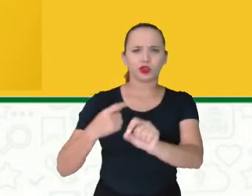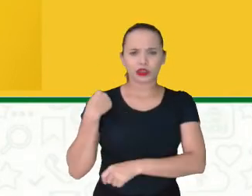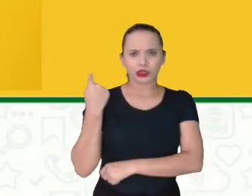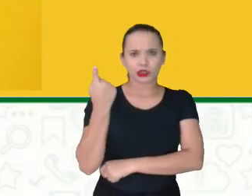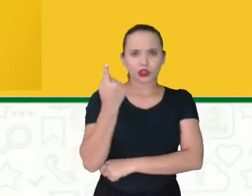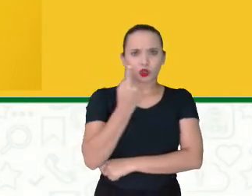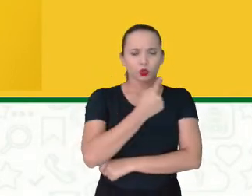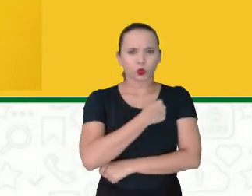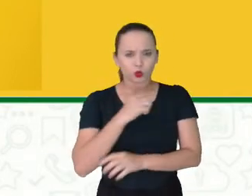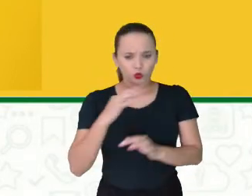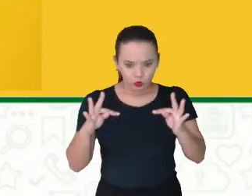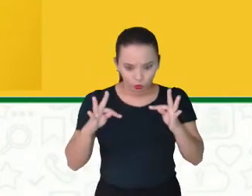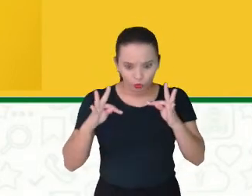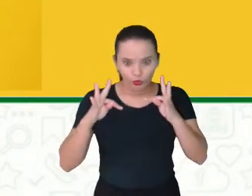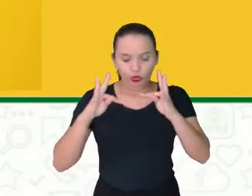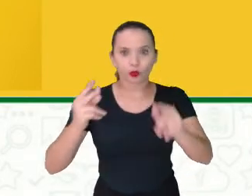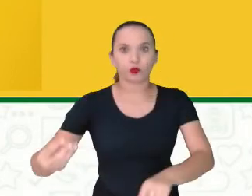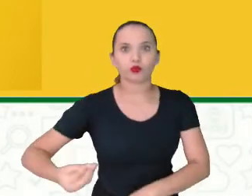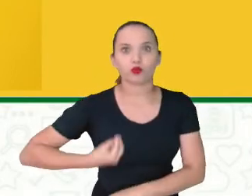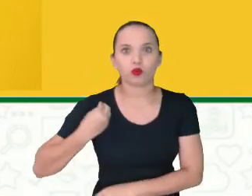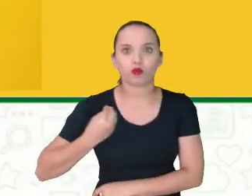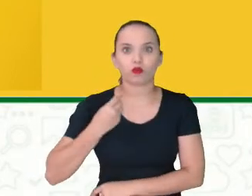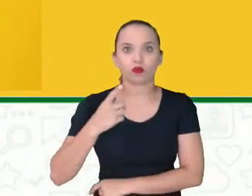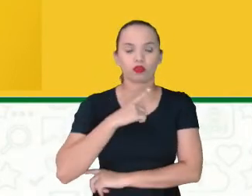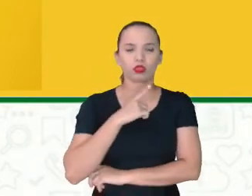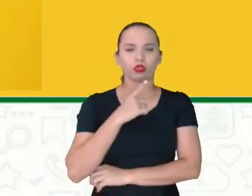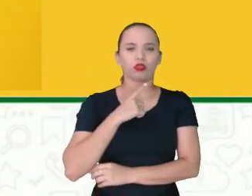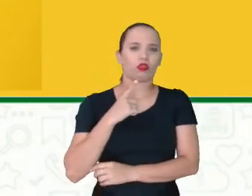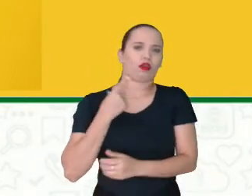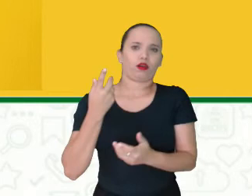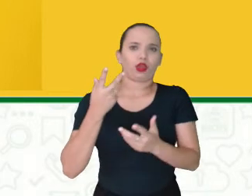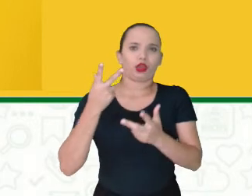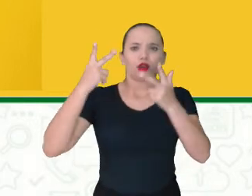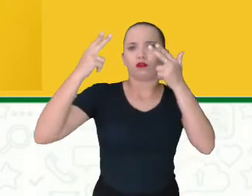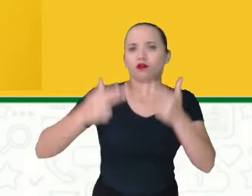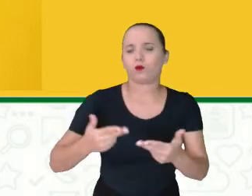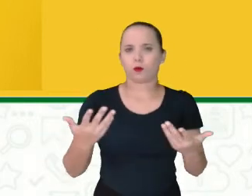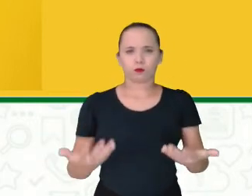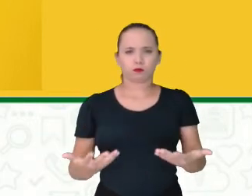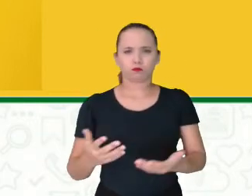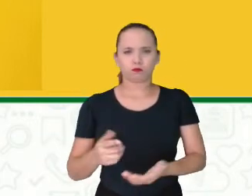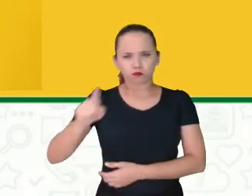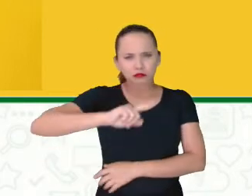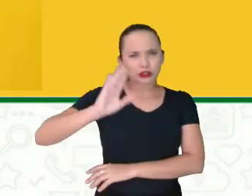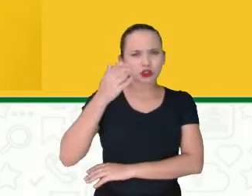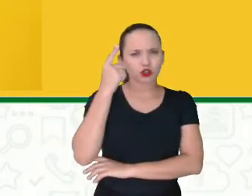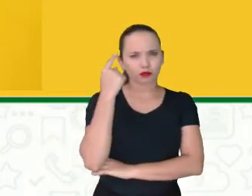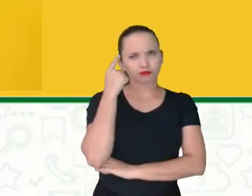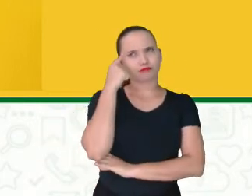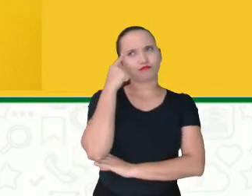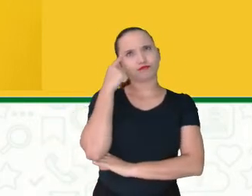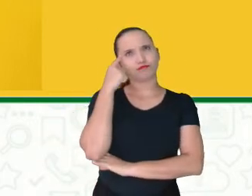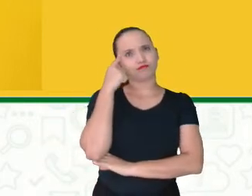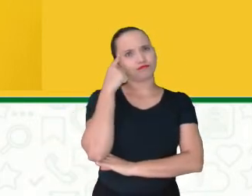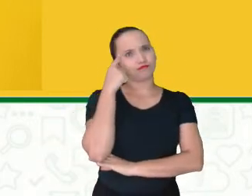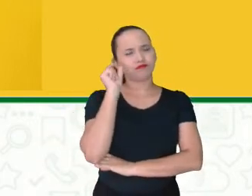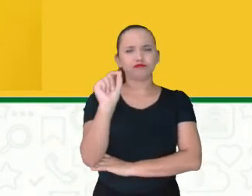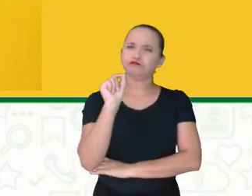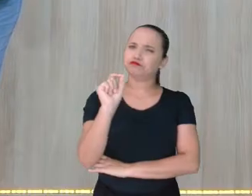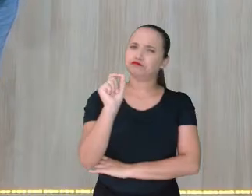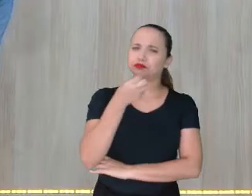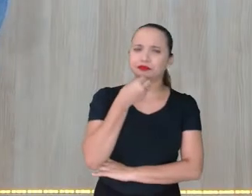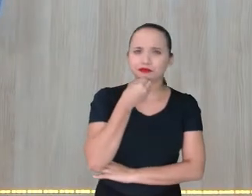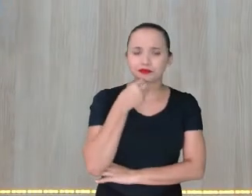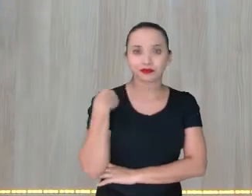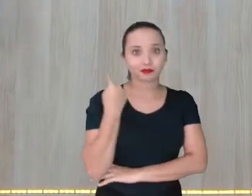os seres vivos têm em comum? E aí, já pararam para pensar sobre isso? Meu Deus,